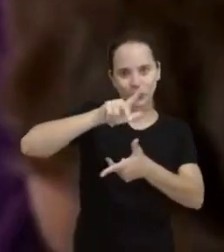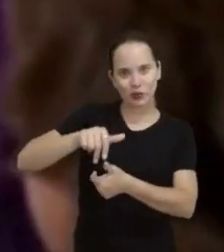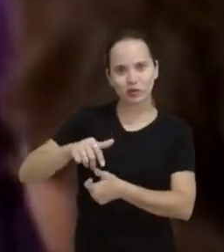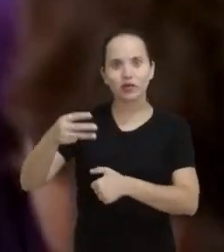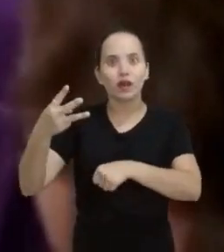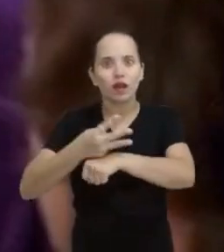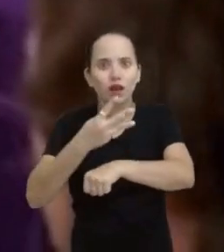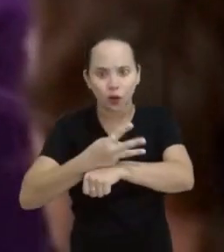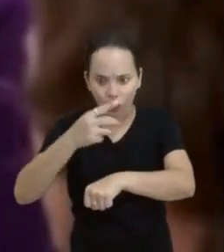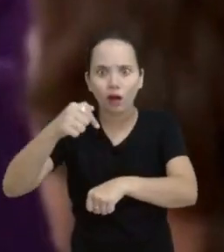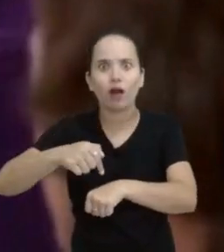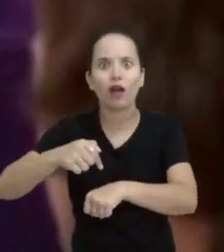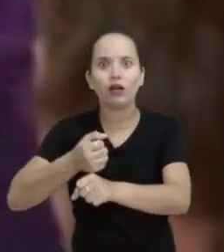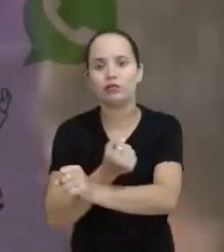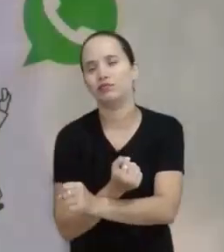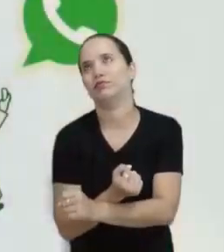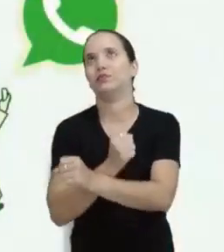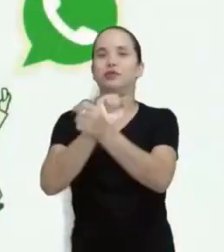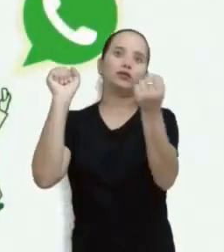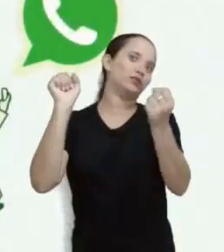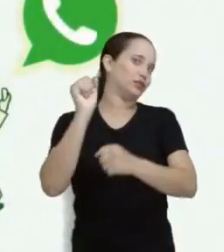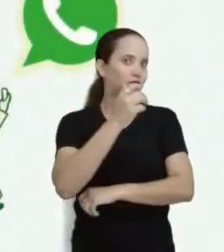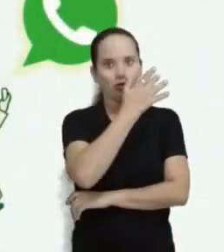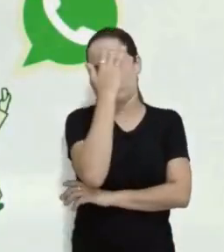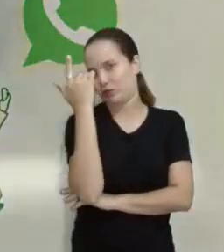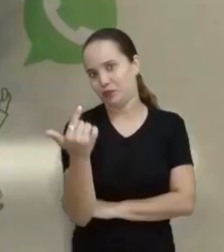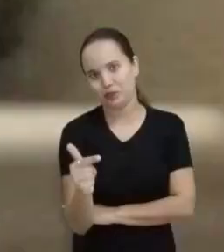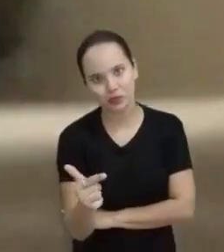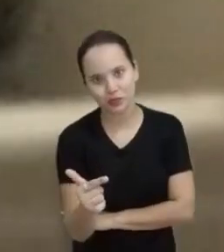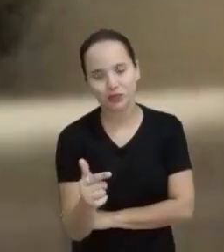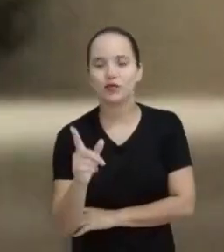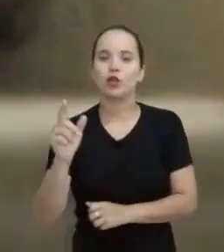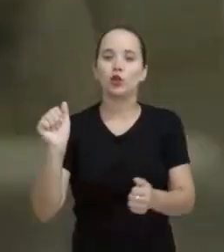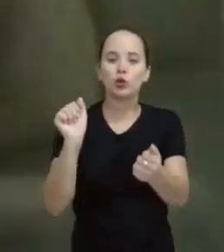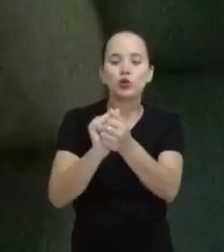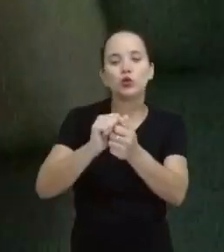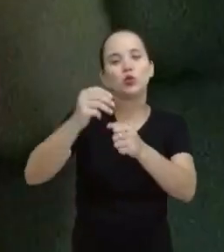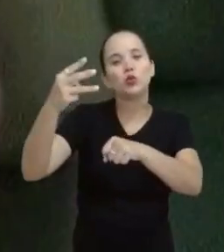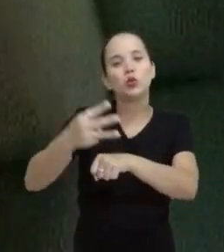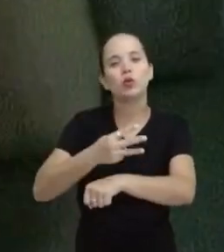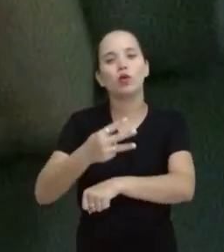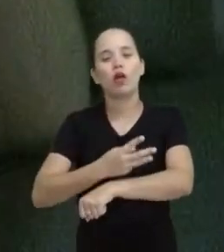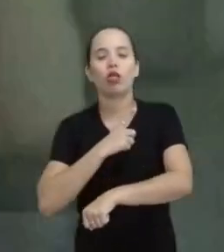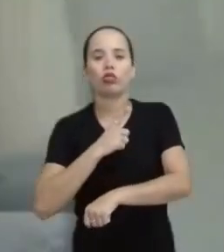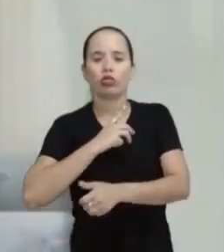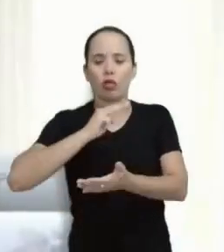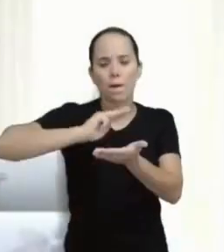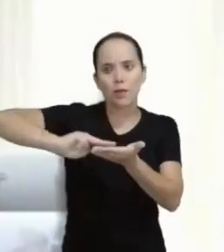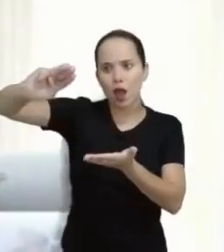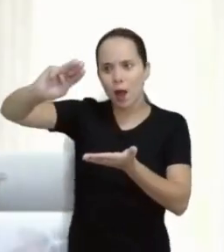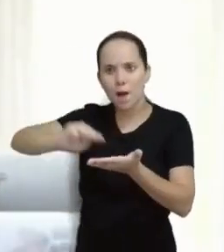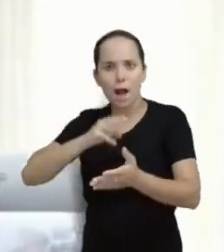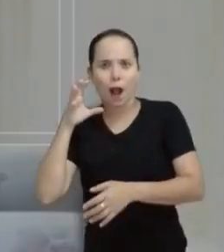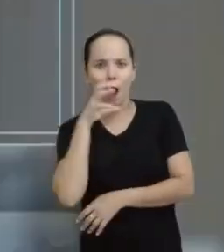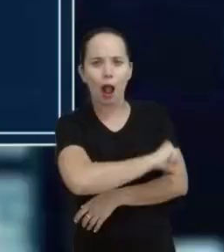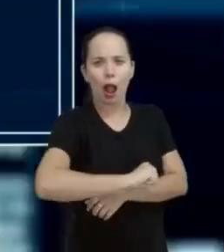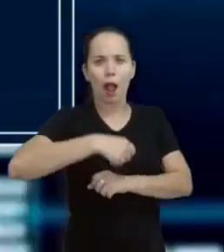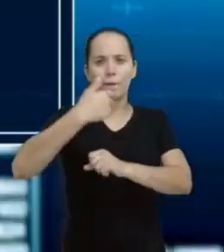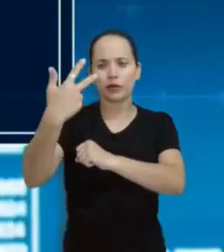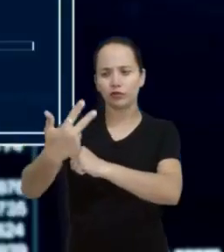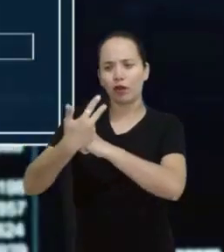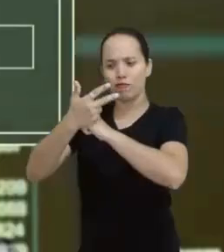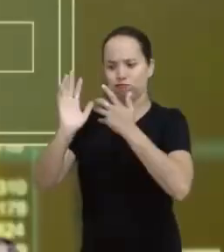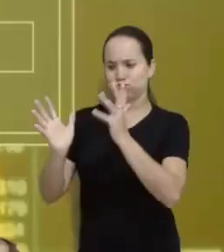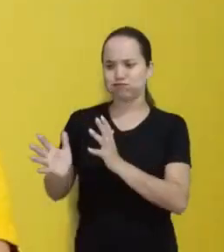WhatsApp? Impossível alguém não ter. Com o WhatsApp, a gente manda mensagens rápidas, faz chamadas de vídeo,